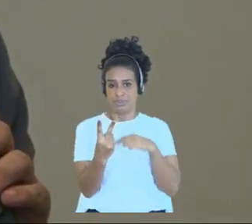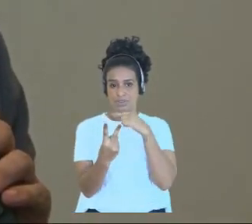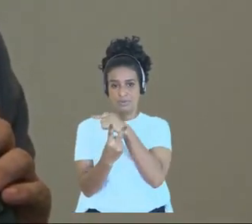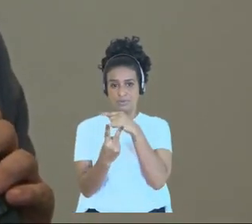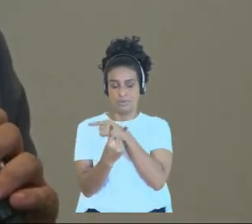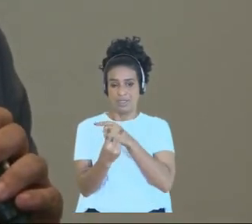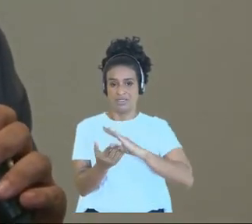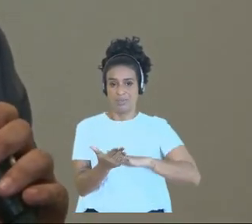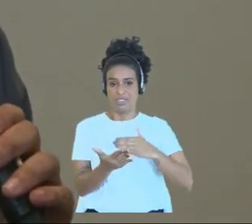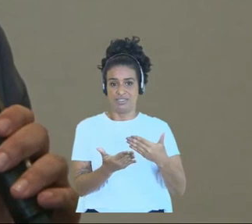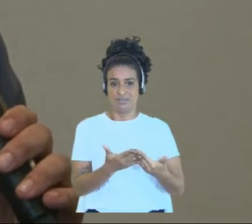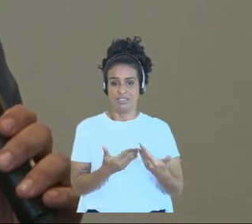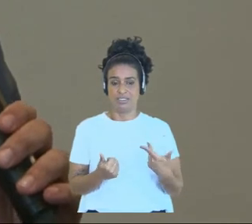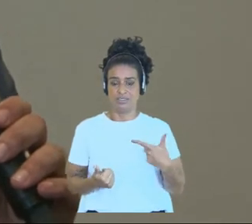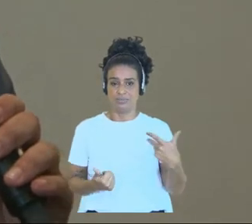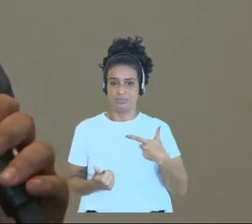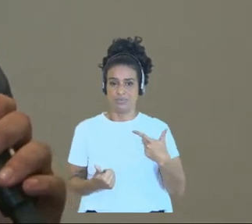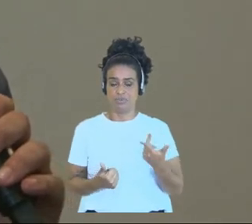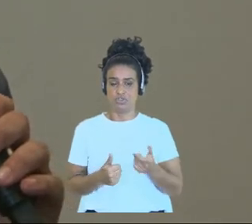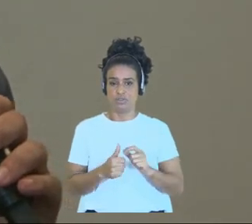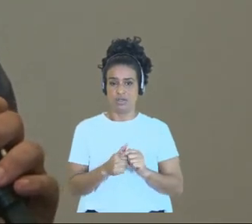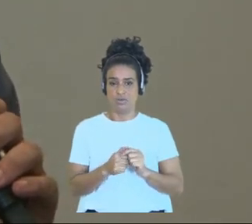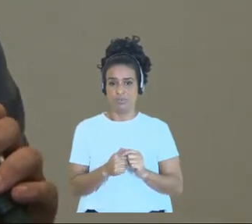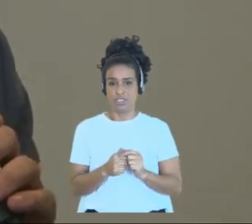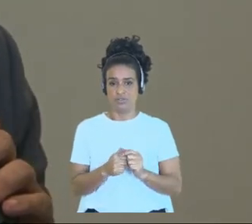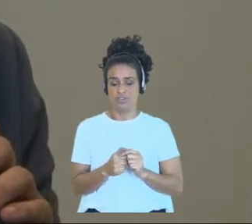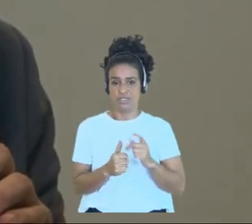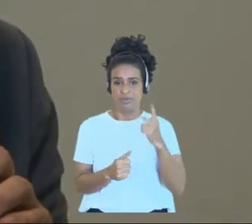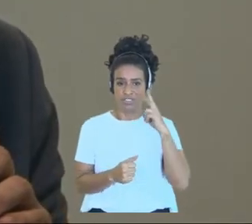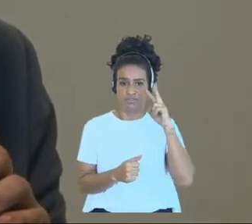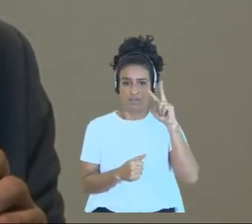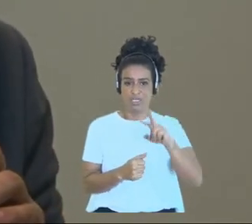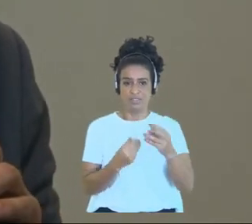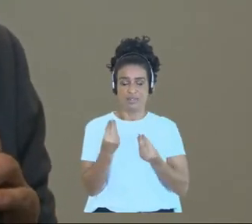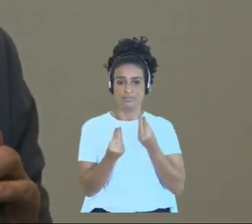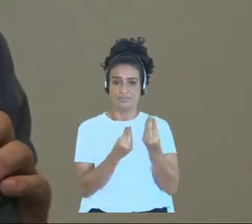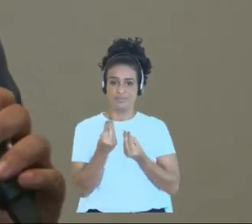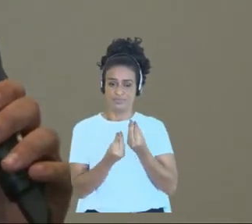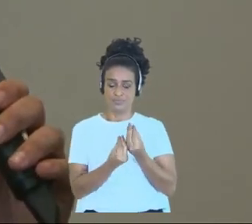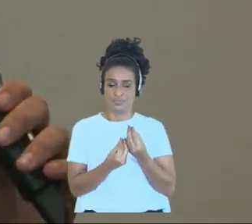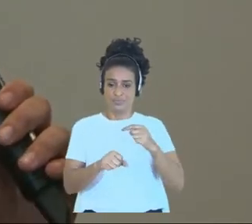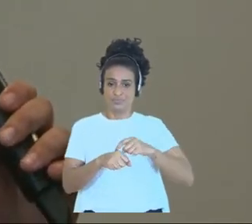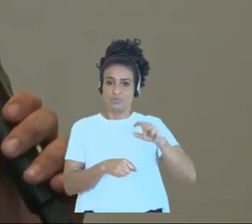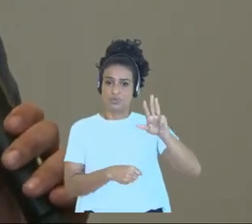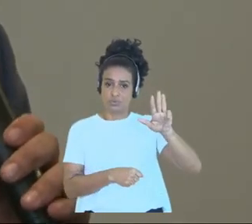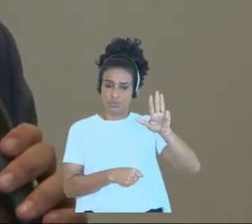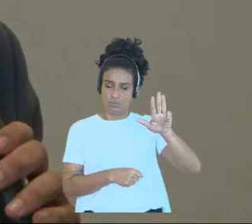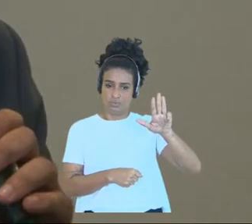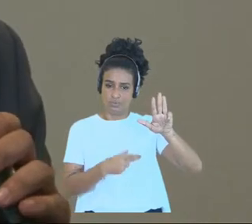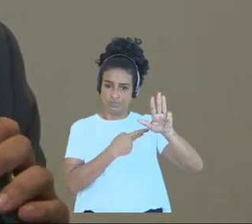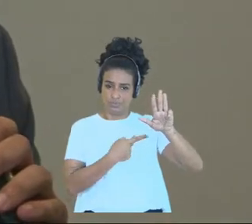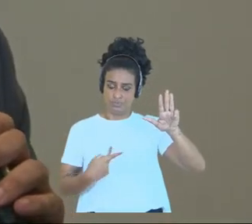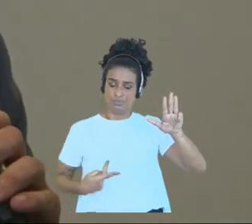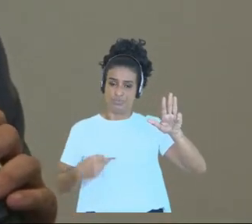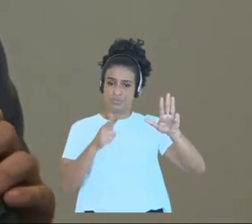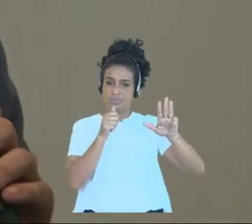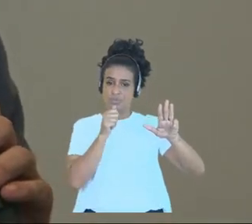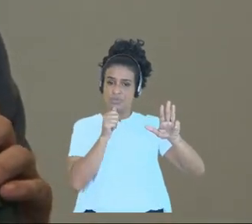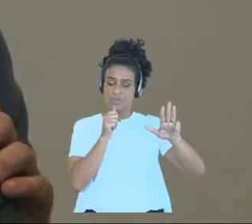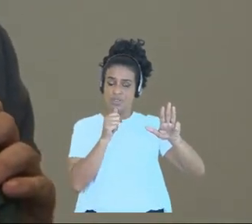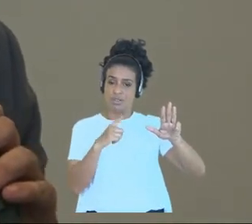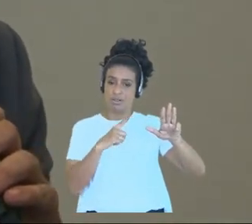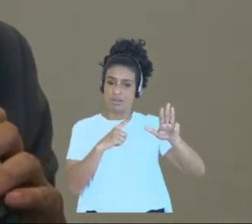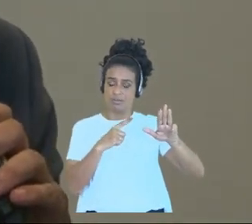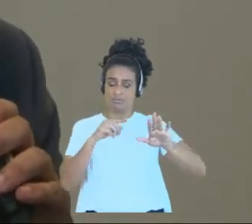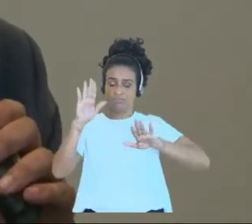Um conceito pluralista, liberal de democracia, defendido não só pelo presidente eleito Lula, mas também pelas outras candidaturas,